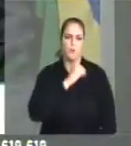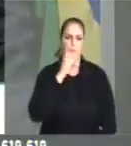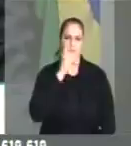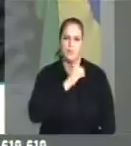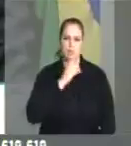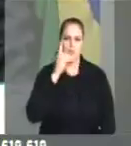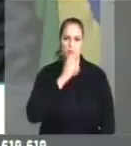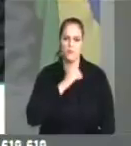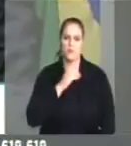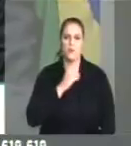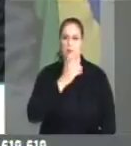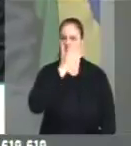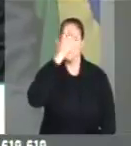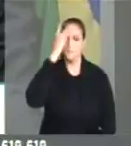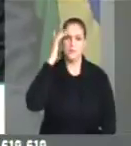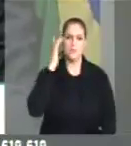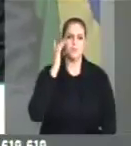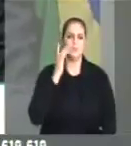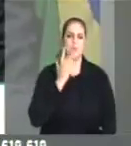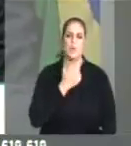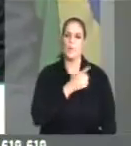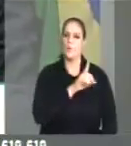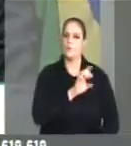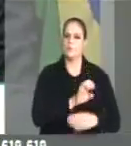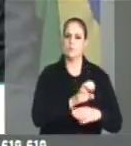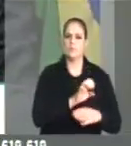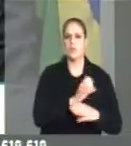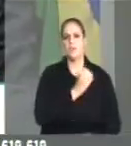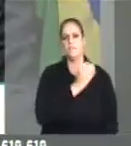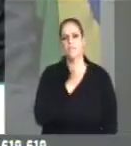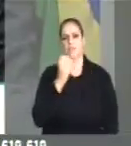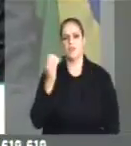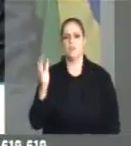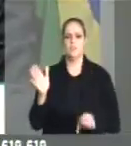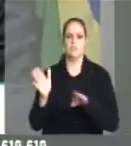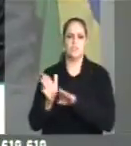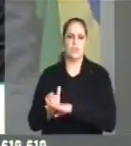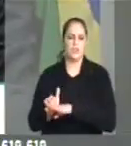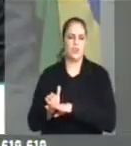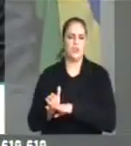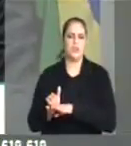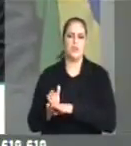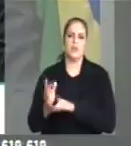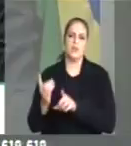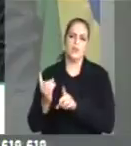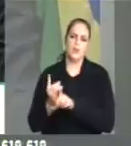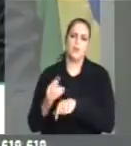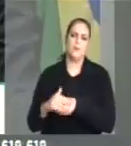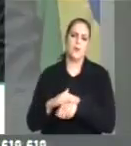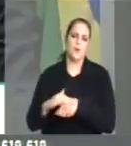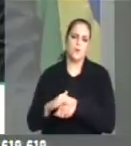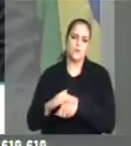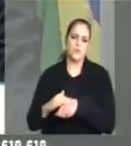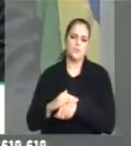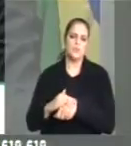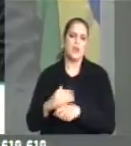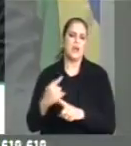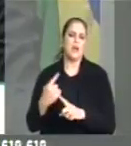era fácil. Mas ele tinha uma maneira de conquistar.